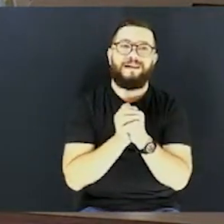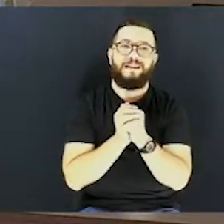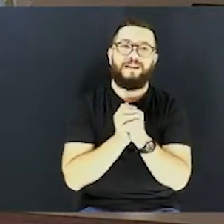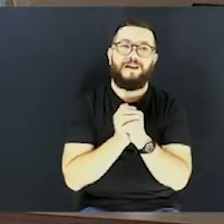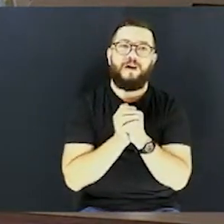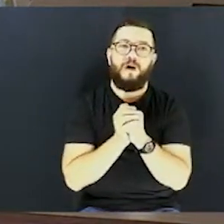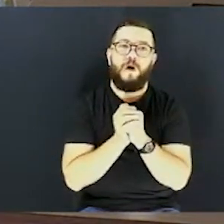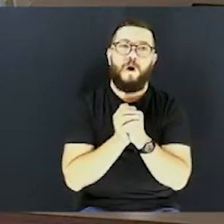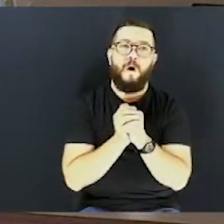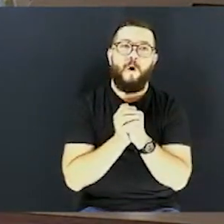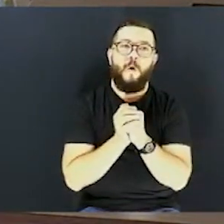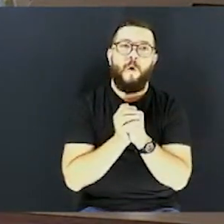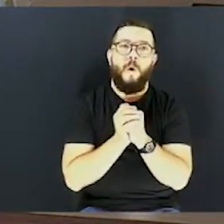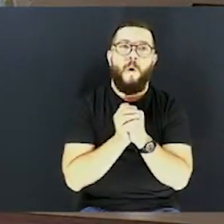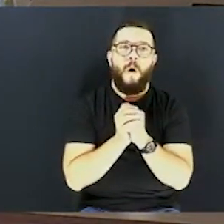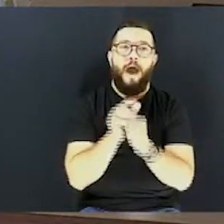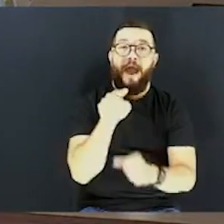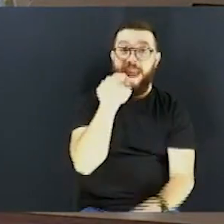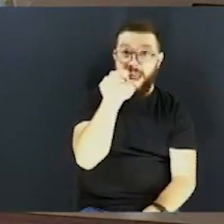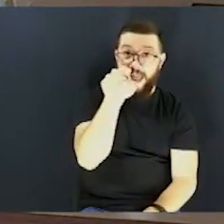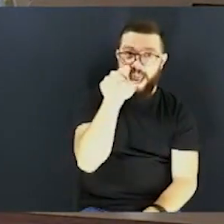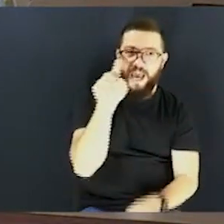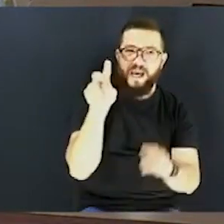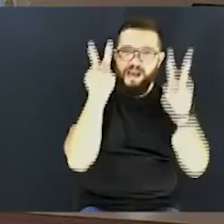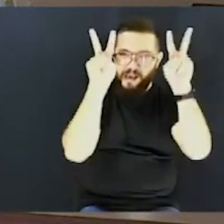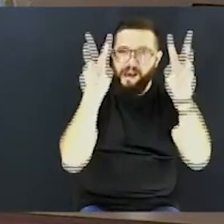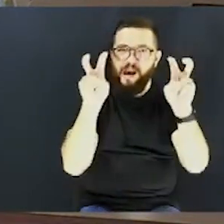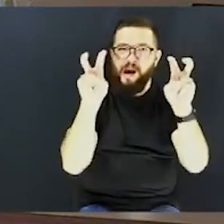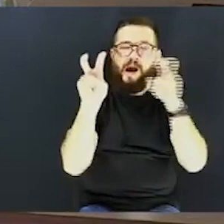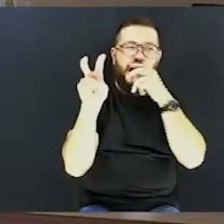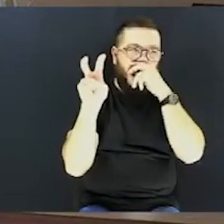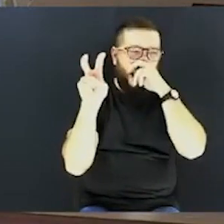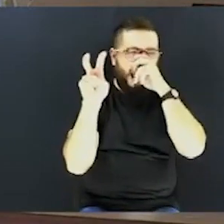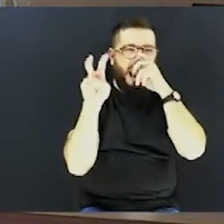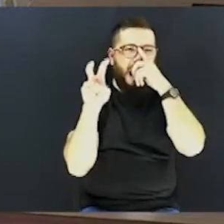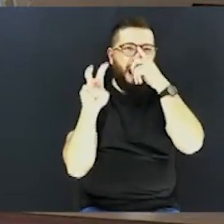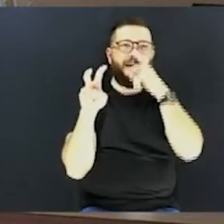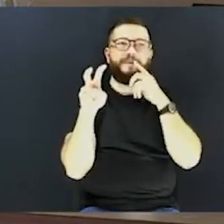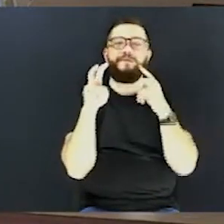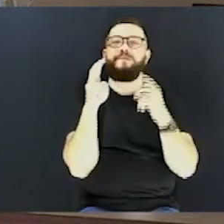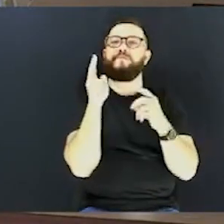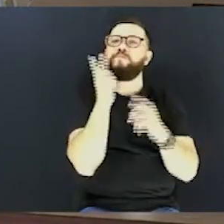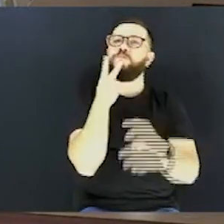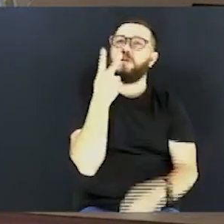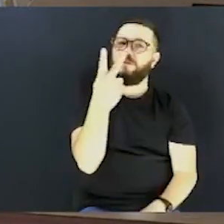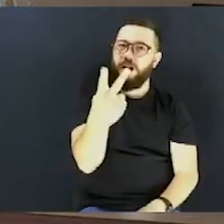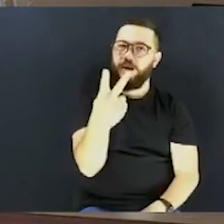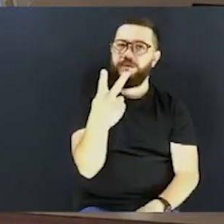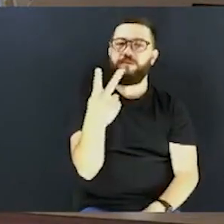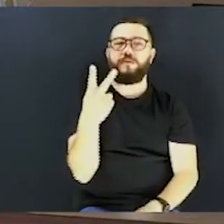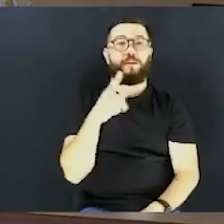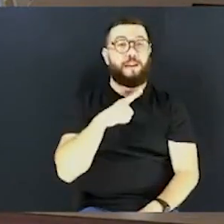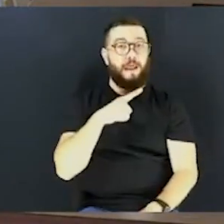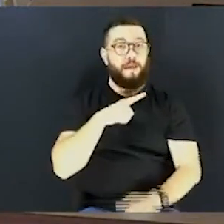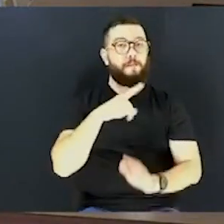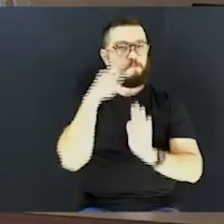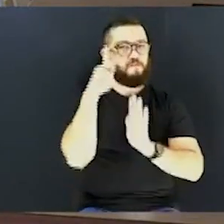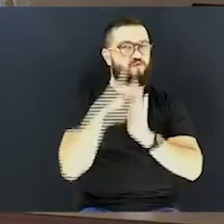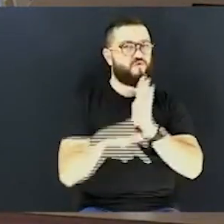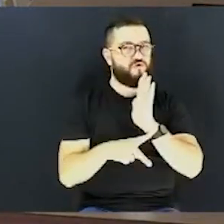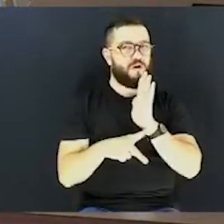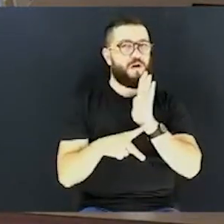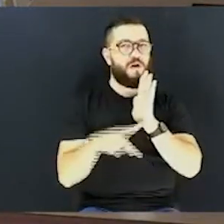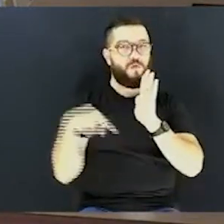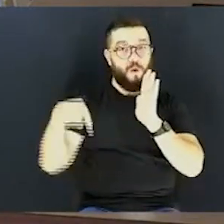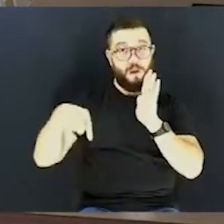E sobre esse eixo, eu gostaria de destacar que o projeto Abrace, que é o projeto da Prefeitura Municipal de Curitiba,